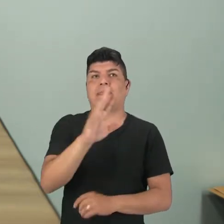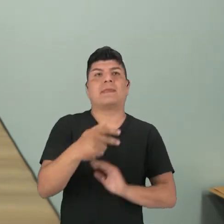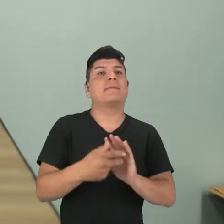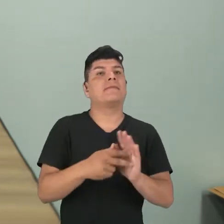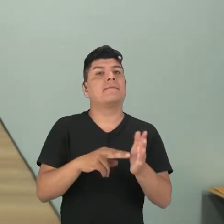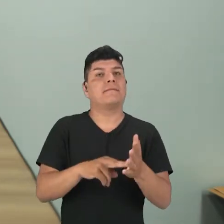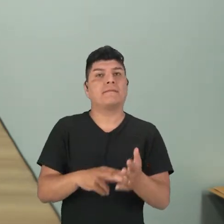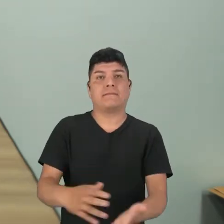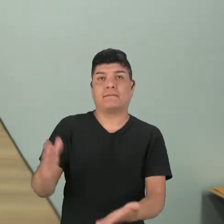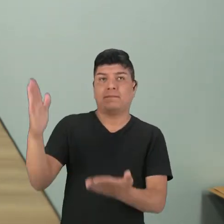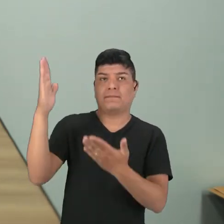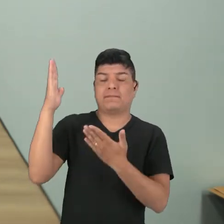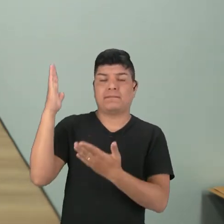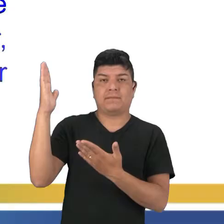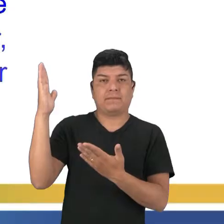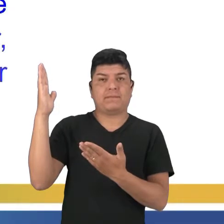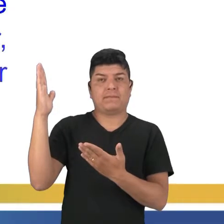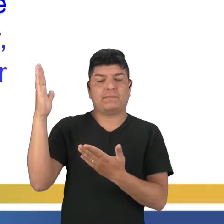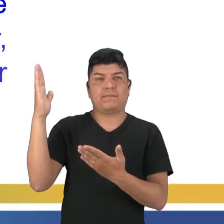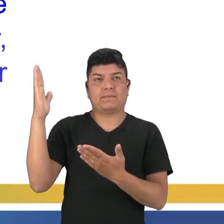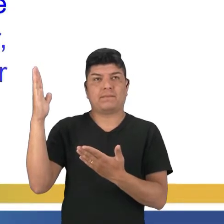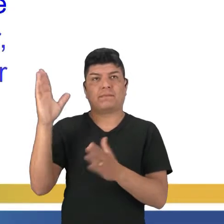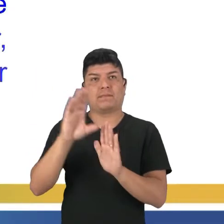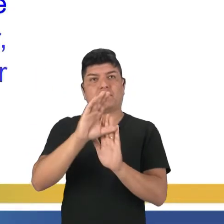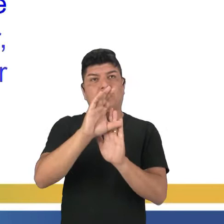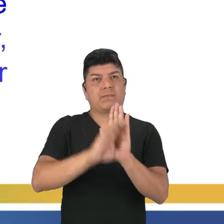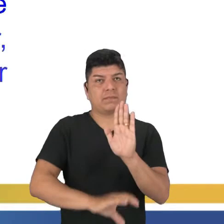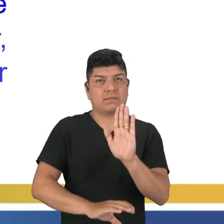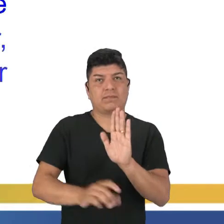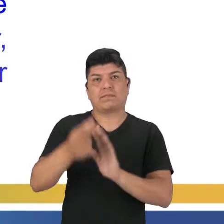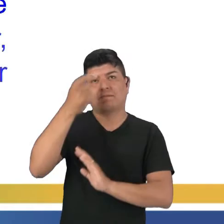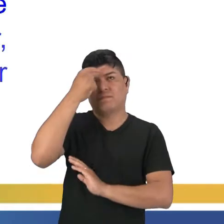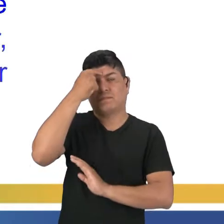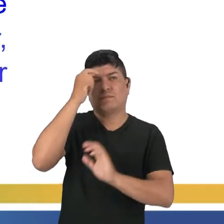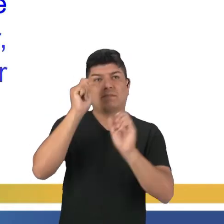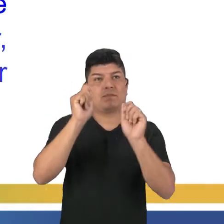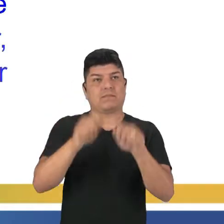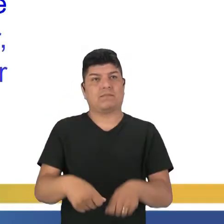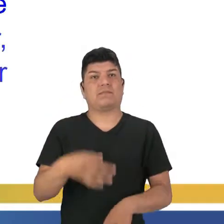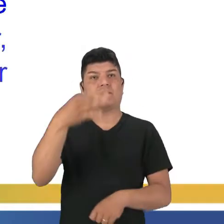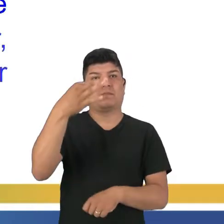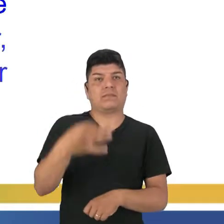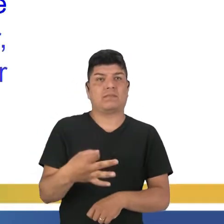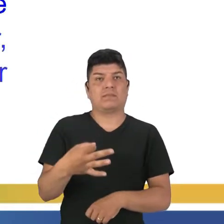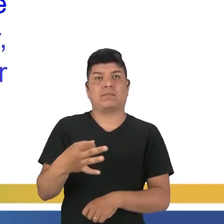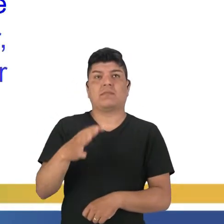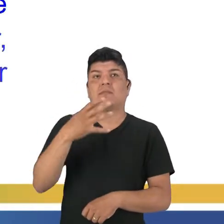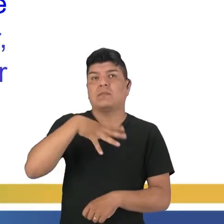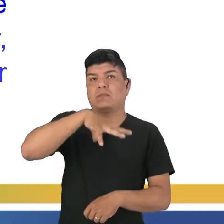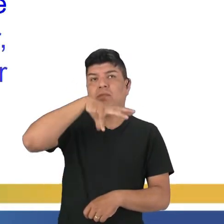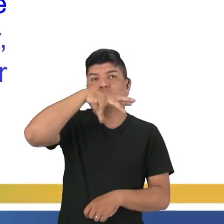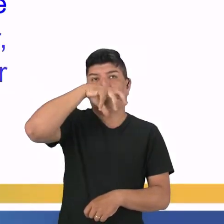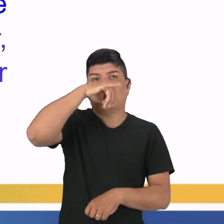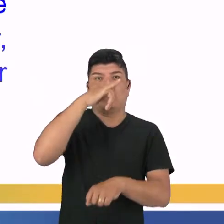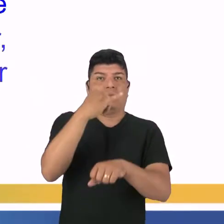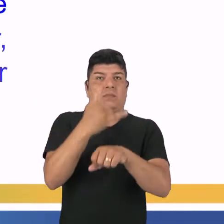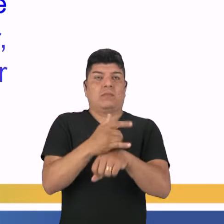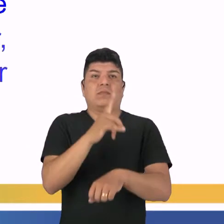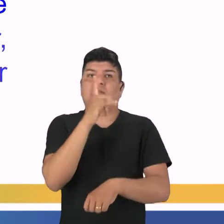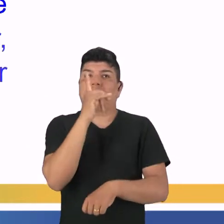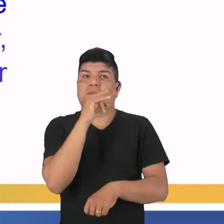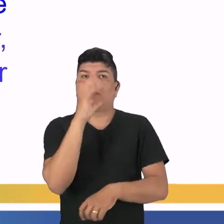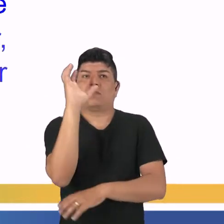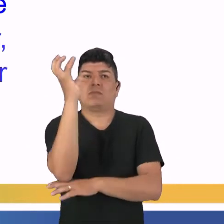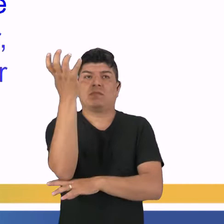matérias, né? Com esse conceito em mente, podemos afirmar que o ar, os metais,